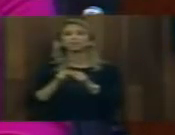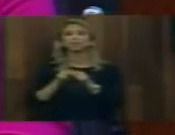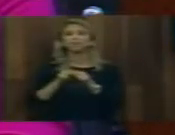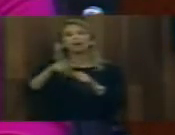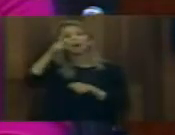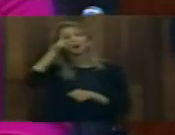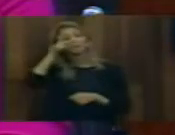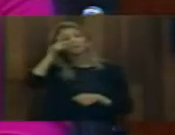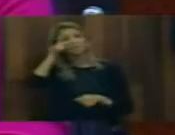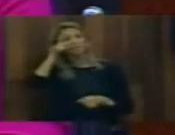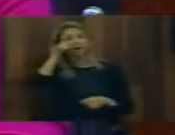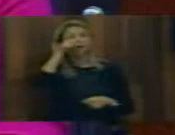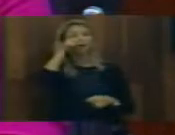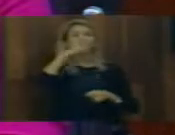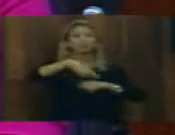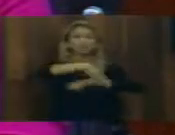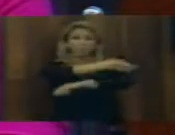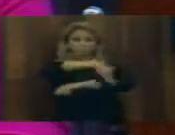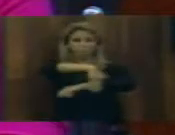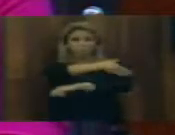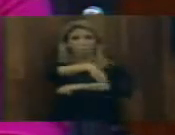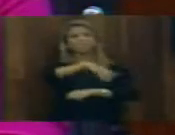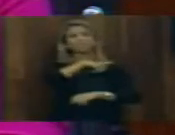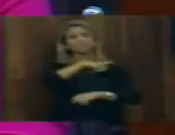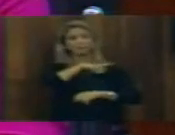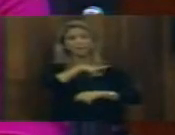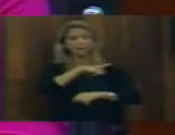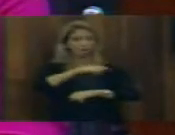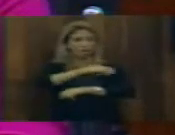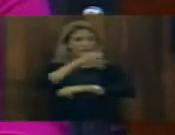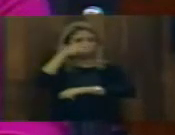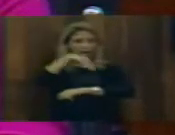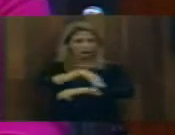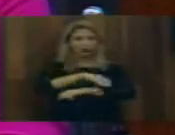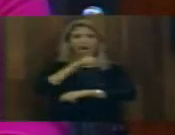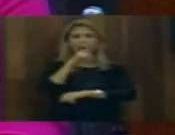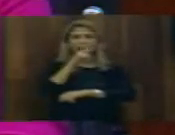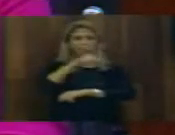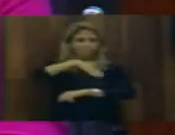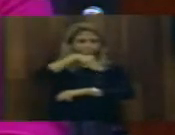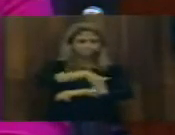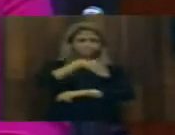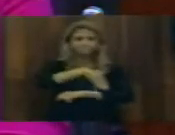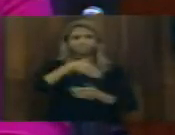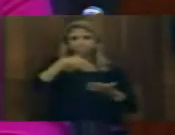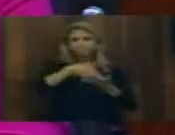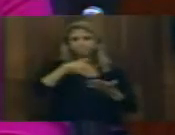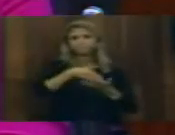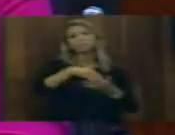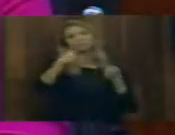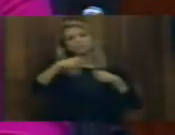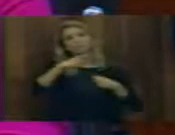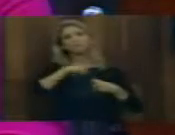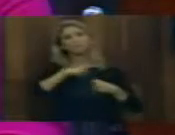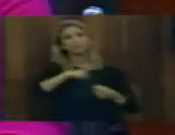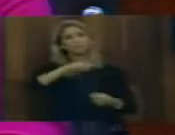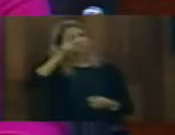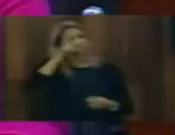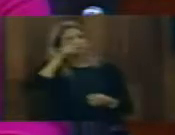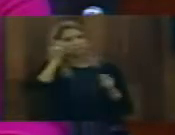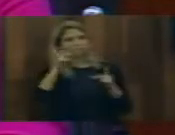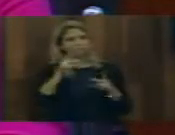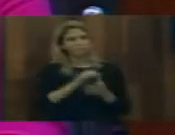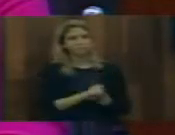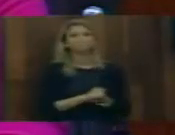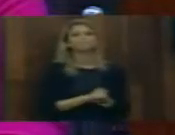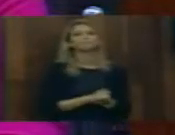das ruas 1, 2, 3 até a rua 10 do bairro Reserva do Peró. Indicação